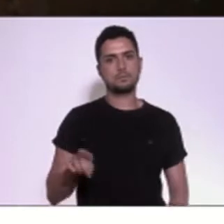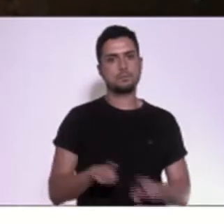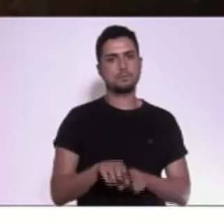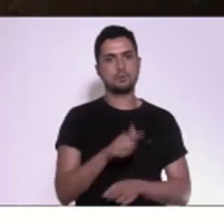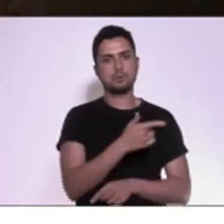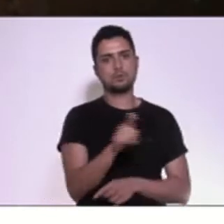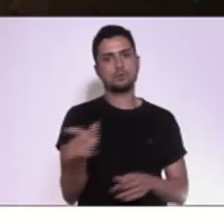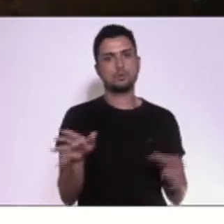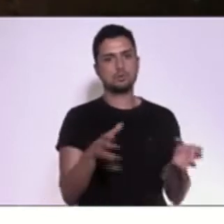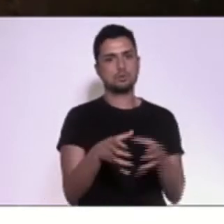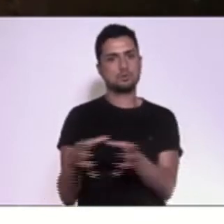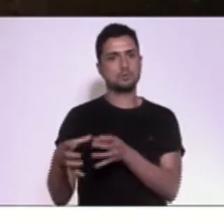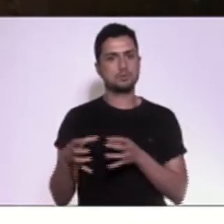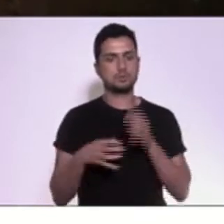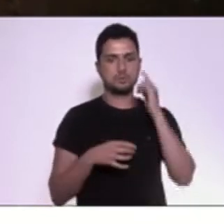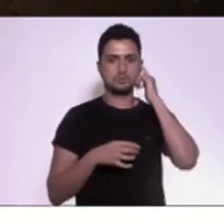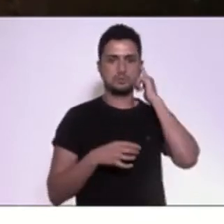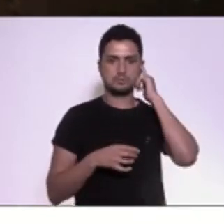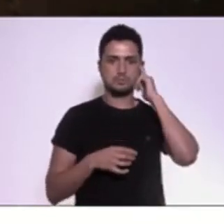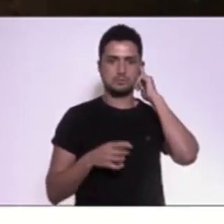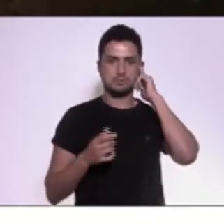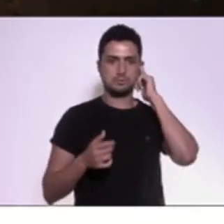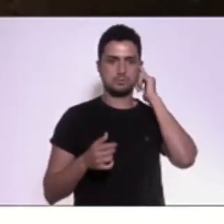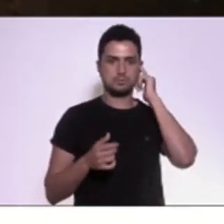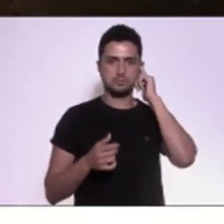comissões que hoje, em primeira discussão,